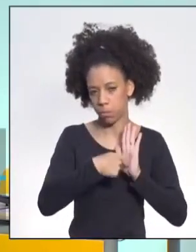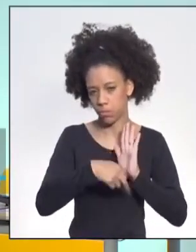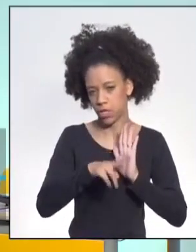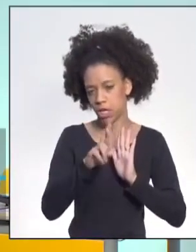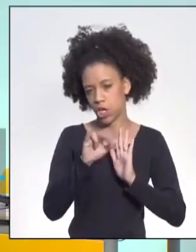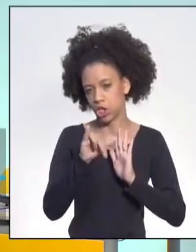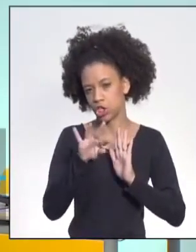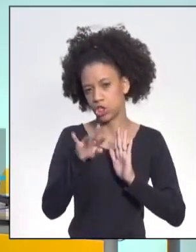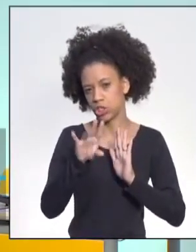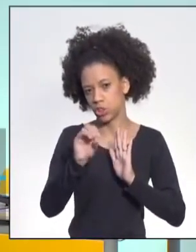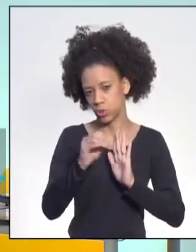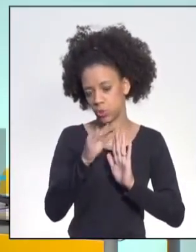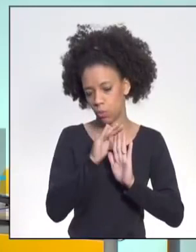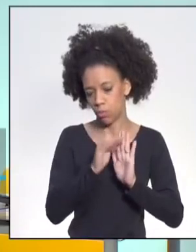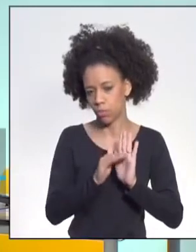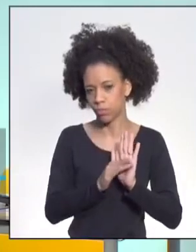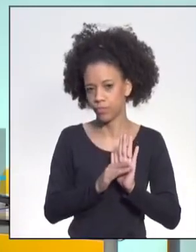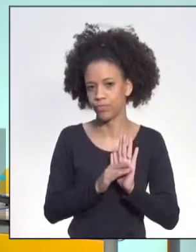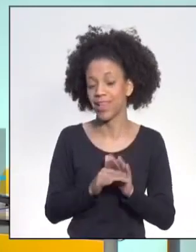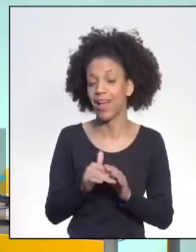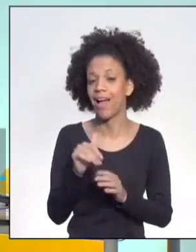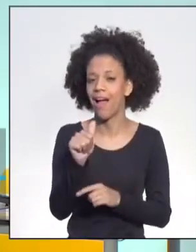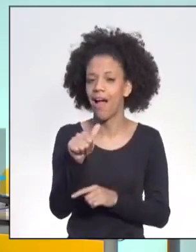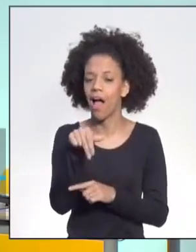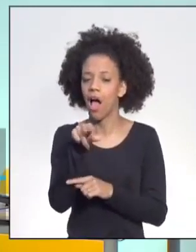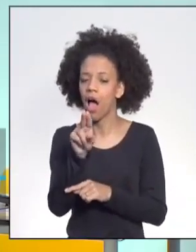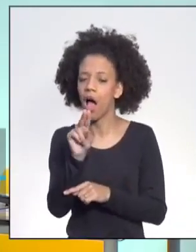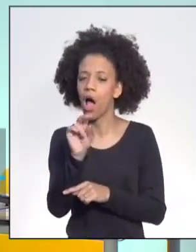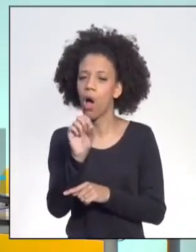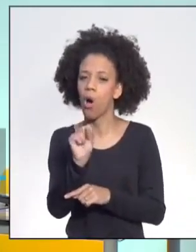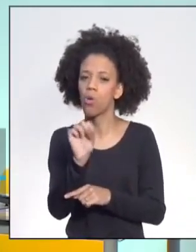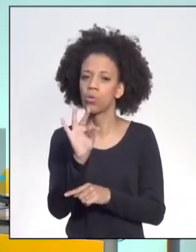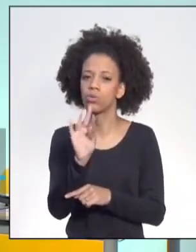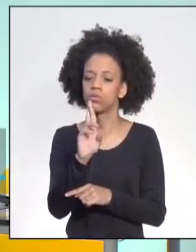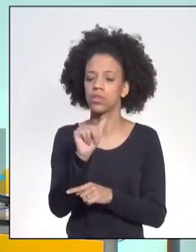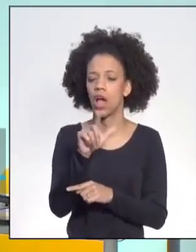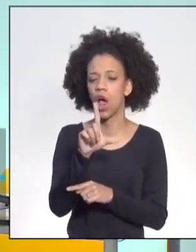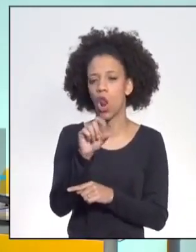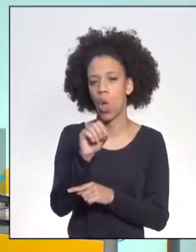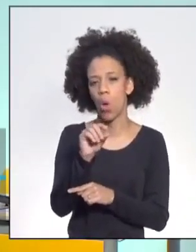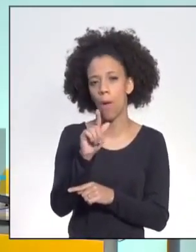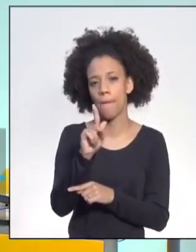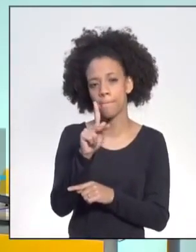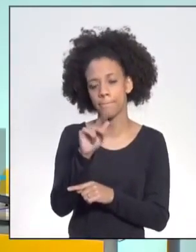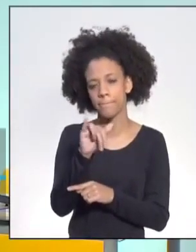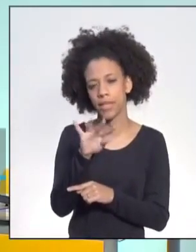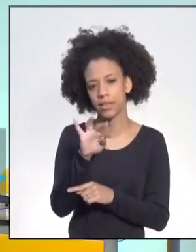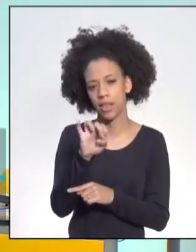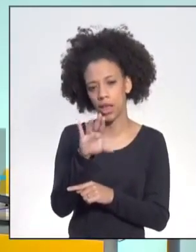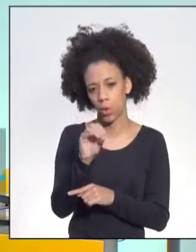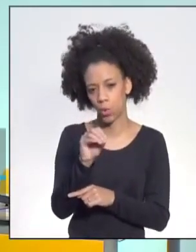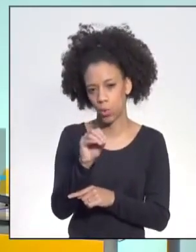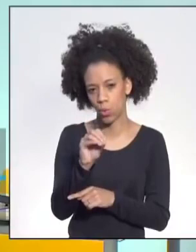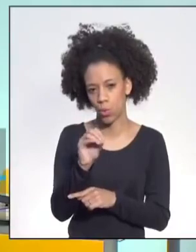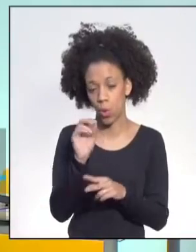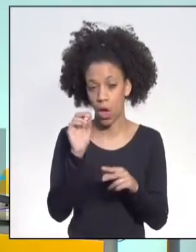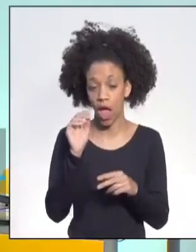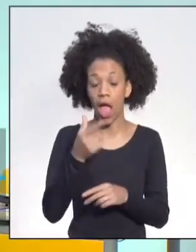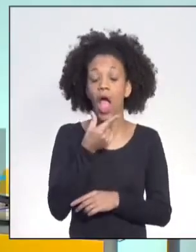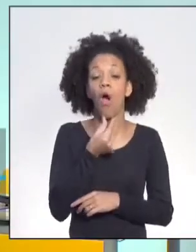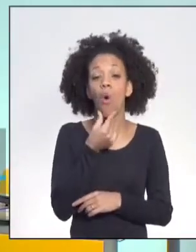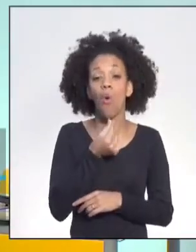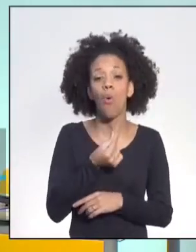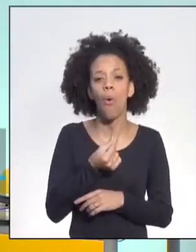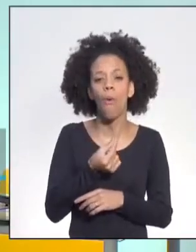história, foi o Australopithecus. Foi encontrado na África. É o nosso parente mais antigo